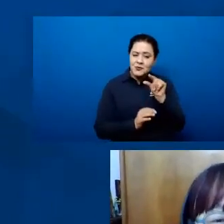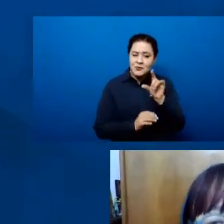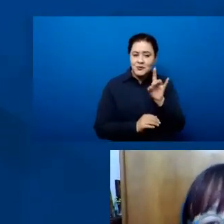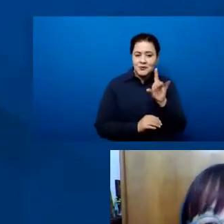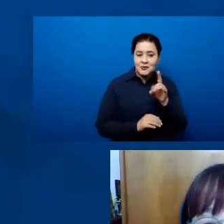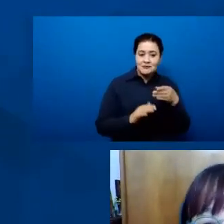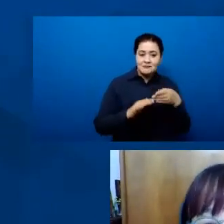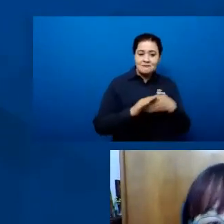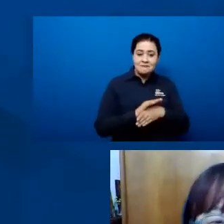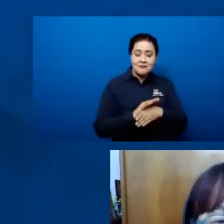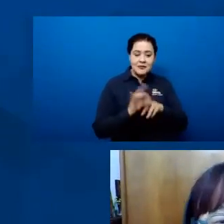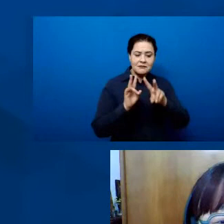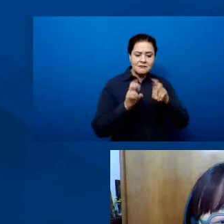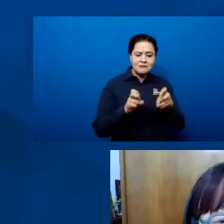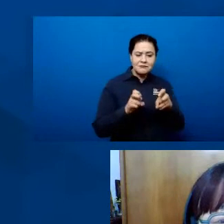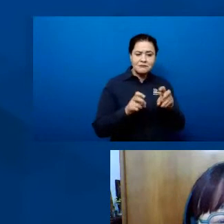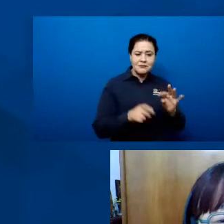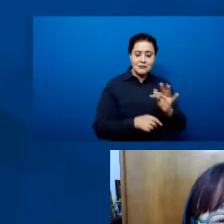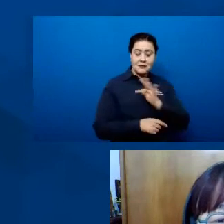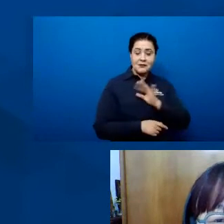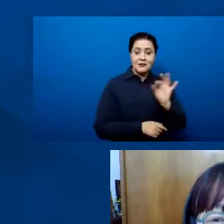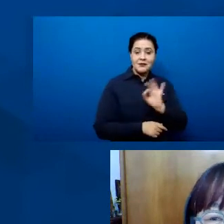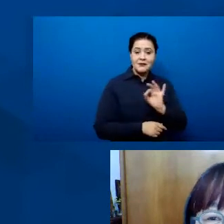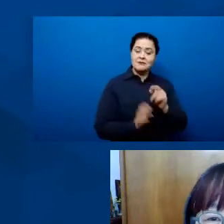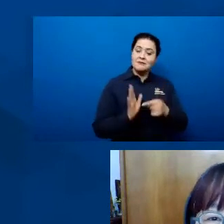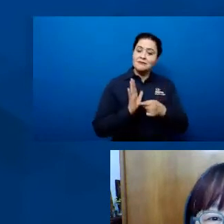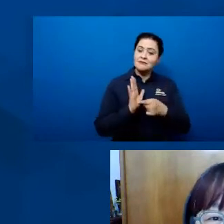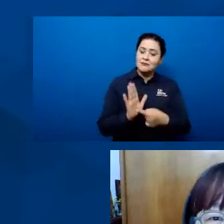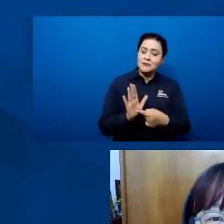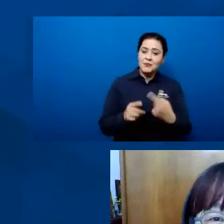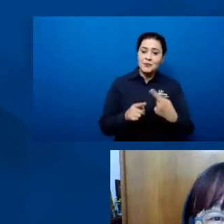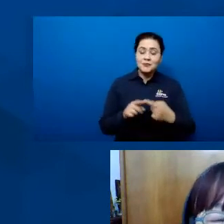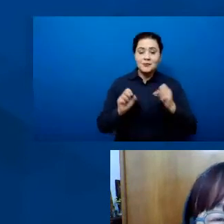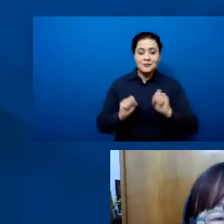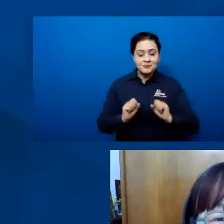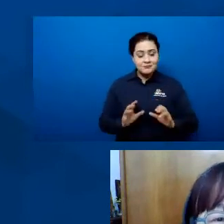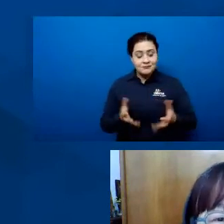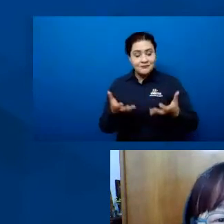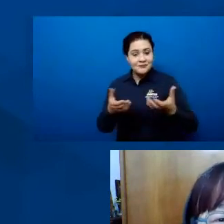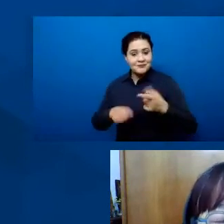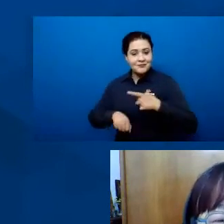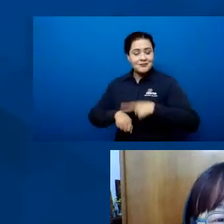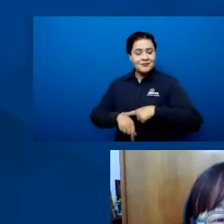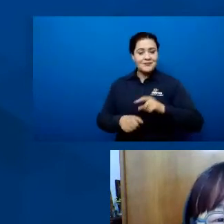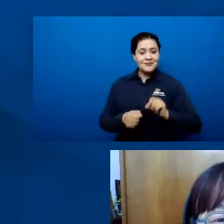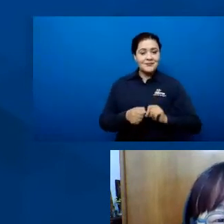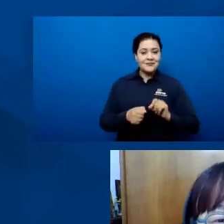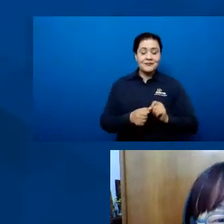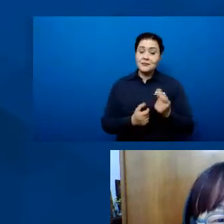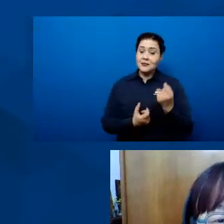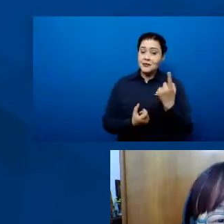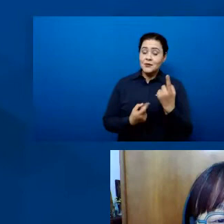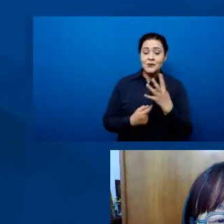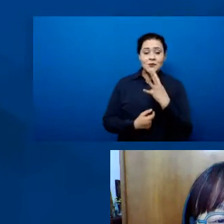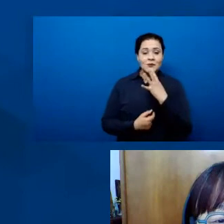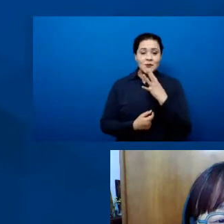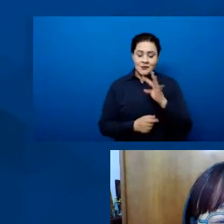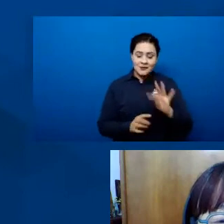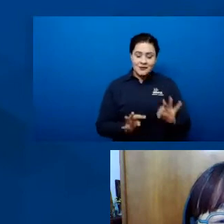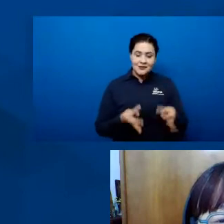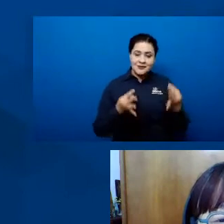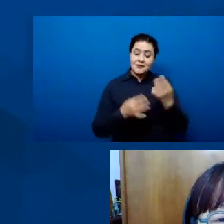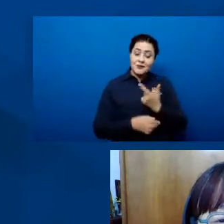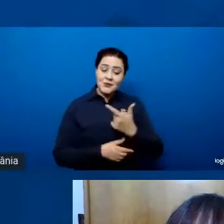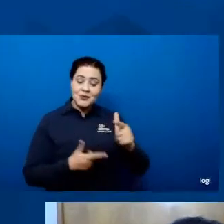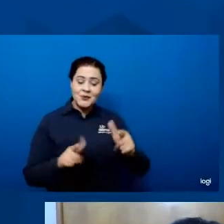entrar em assuntos muito técnicos, eu quis mostrar algo assim que realmente pudessem fazer na hora, né. Alguns já conhecem a tecnologia, né,